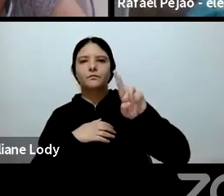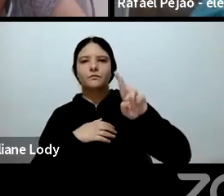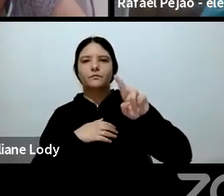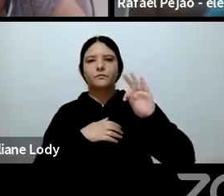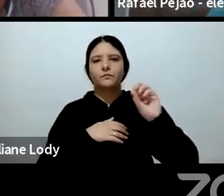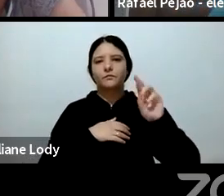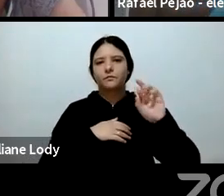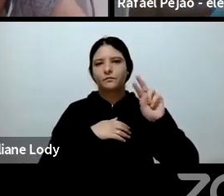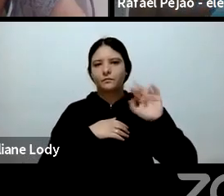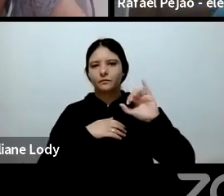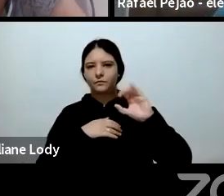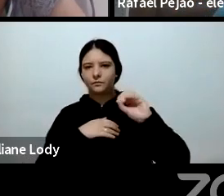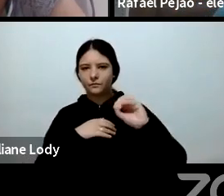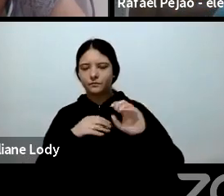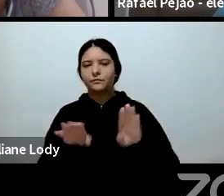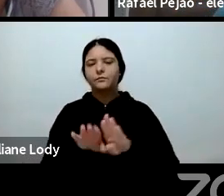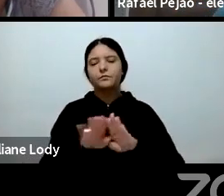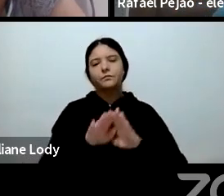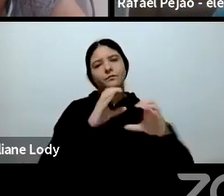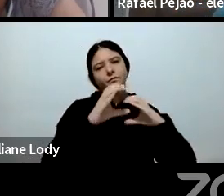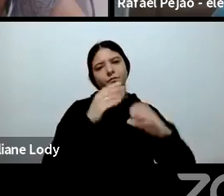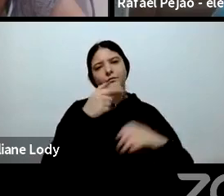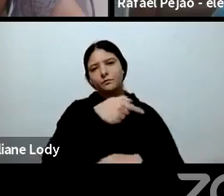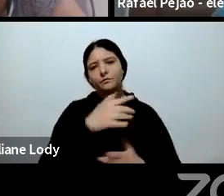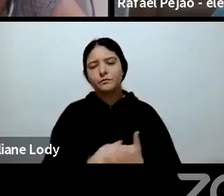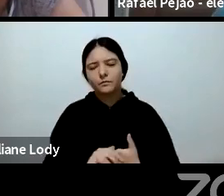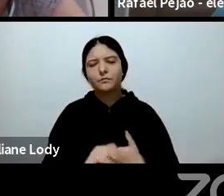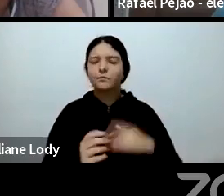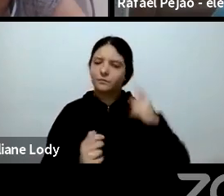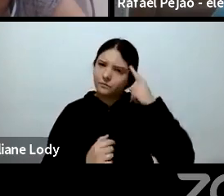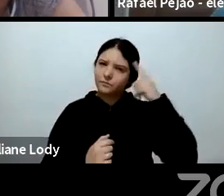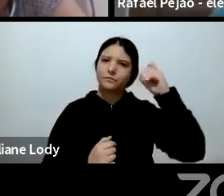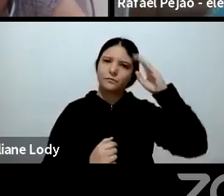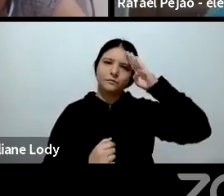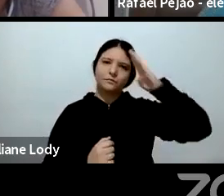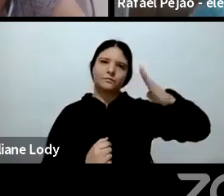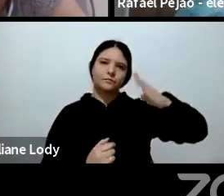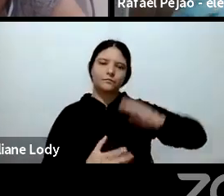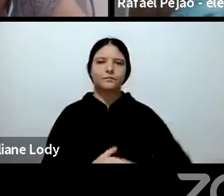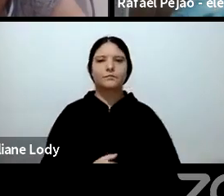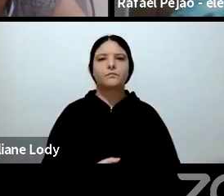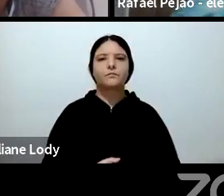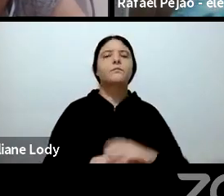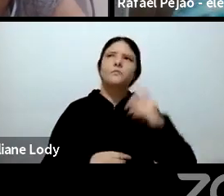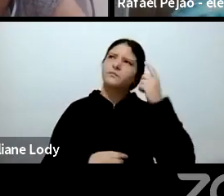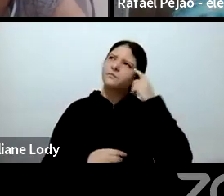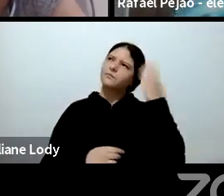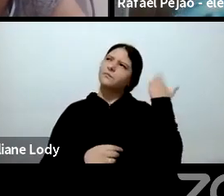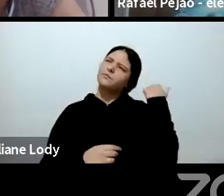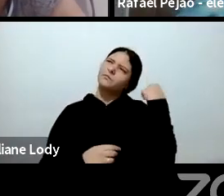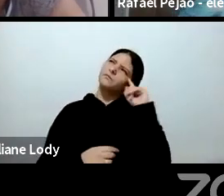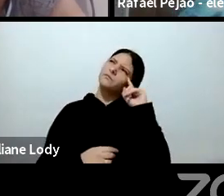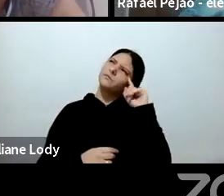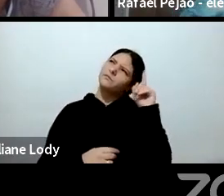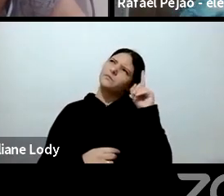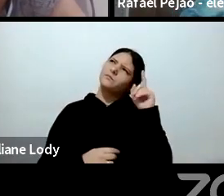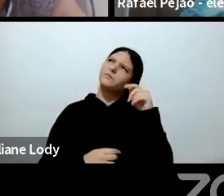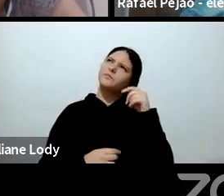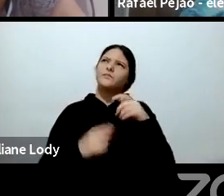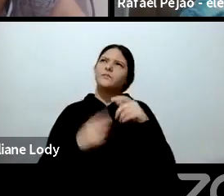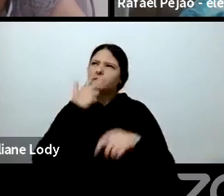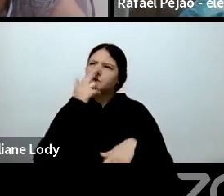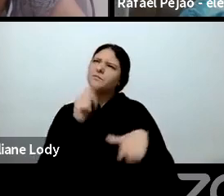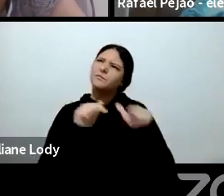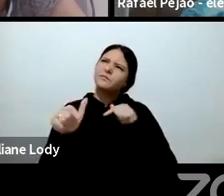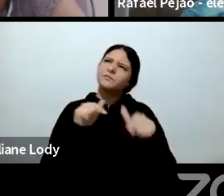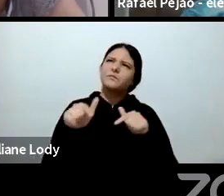repertório comunicativo, ela se torna uma ideia central, né? E até esses dias eu pensei, eu falei, nossa, será que eu estou trabalhando o suficiente isso com os meus